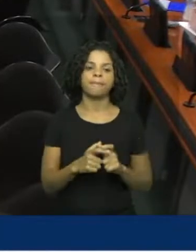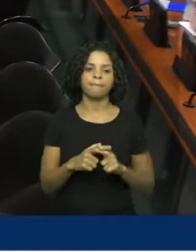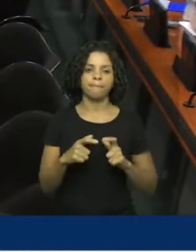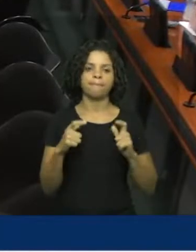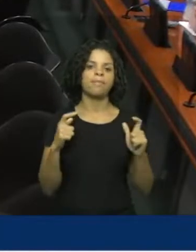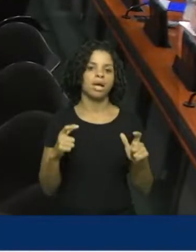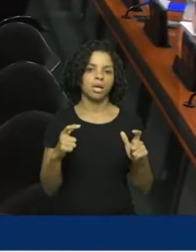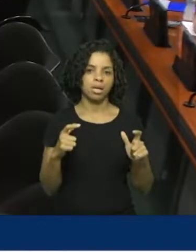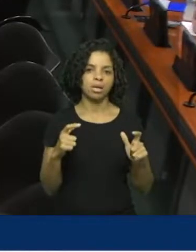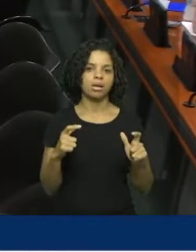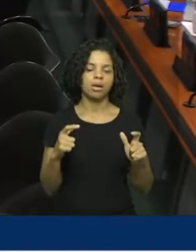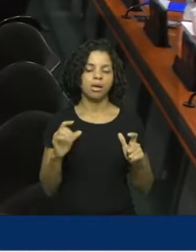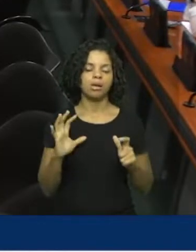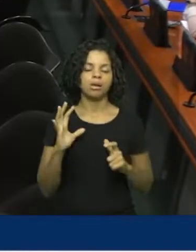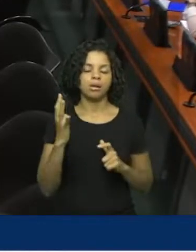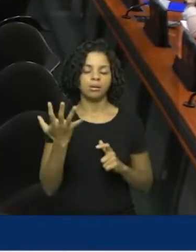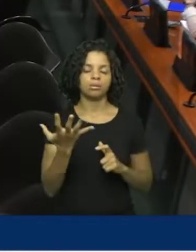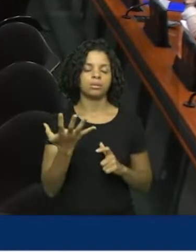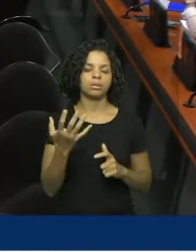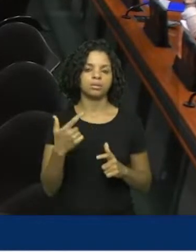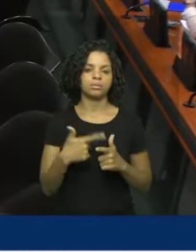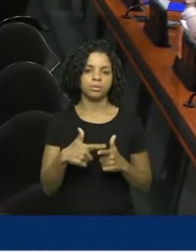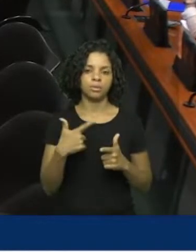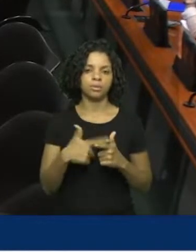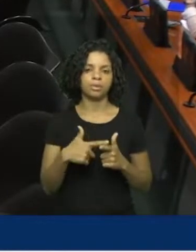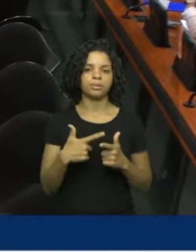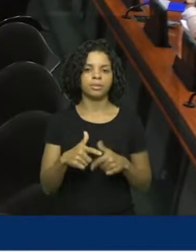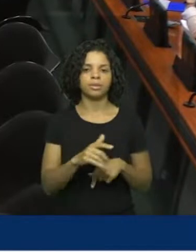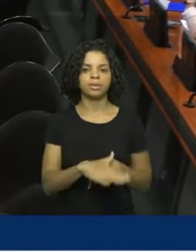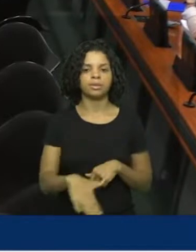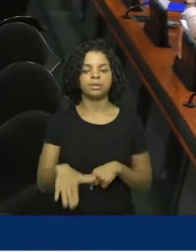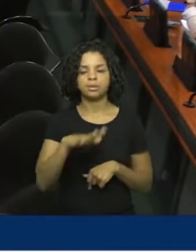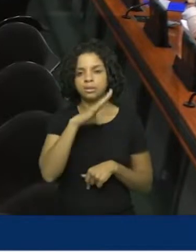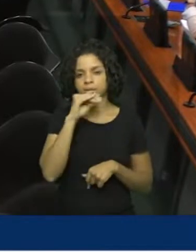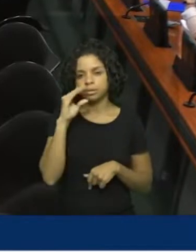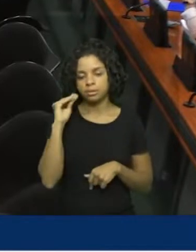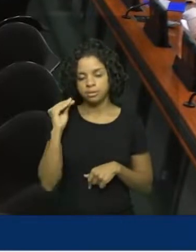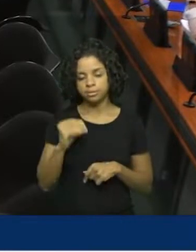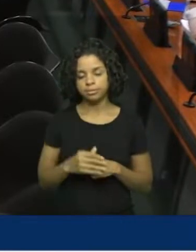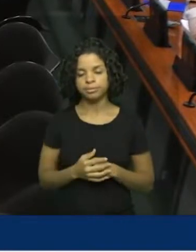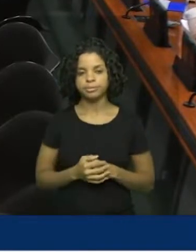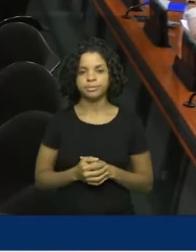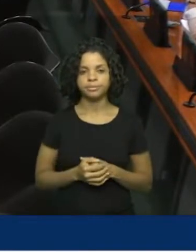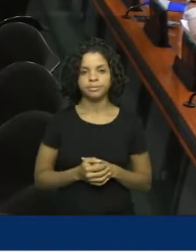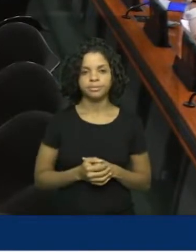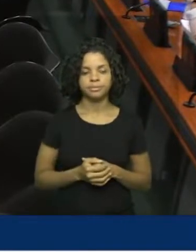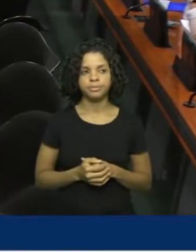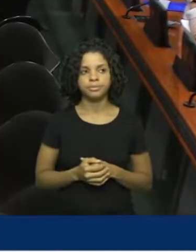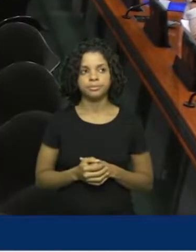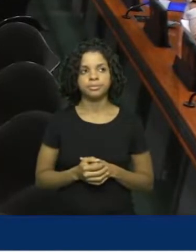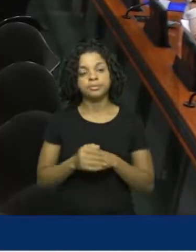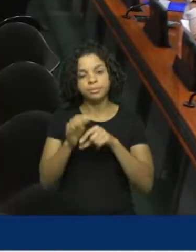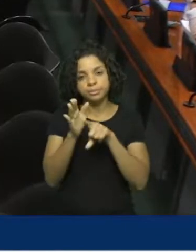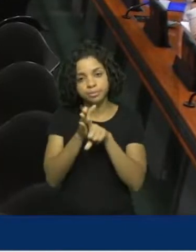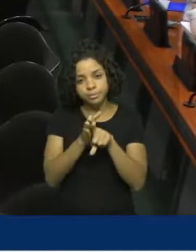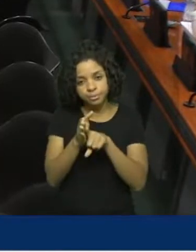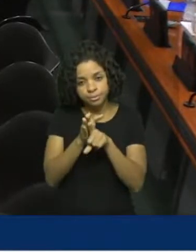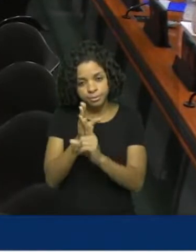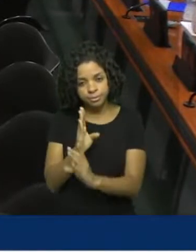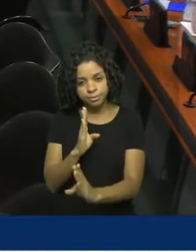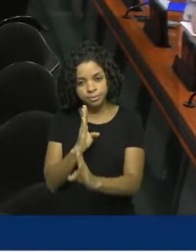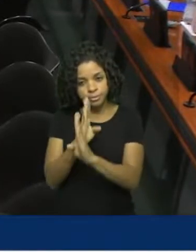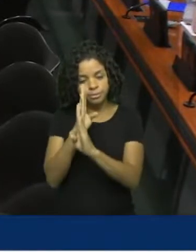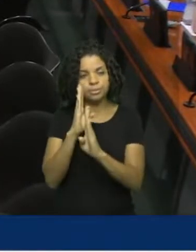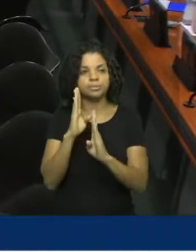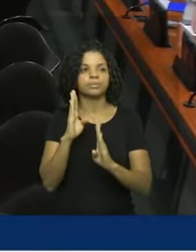pela redução na qualidade de vida de adolescentes e crianças com hipermobilidade. O diagnóstico da TE, como a